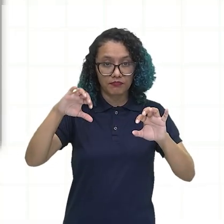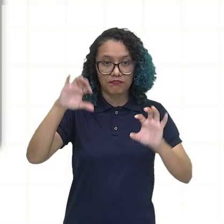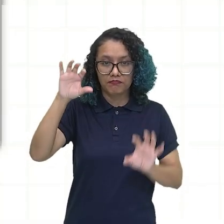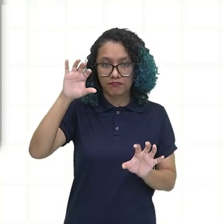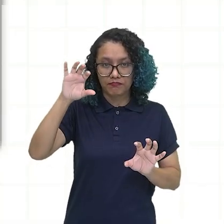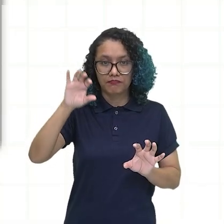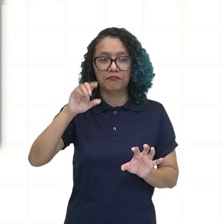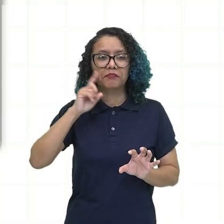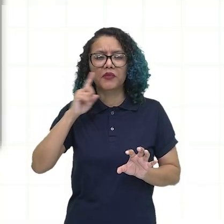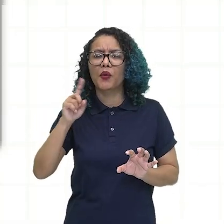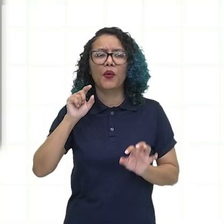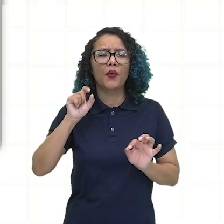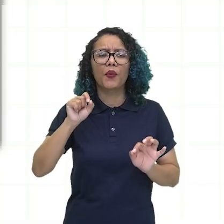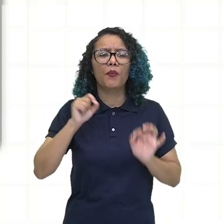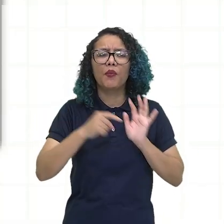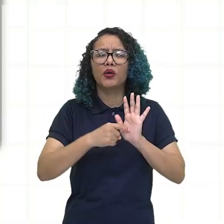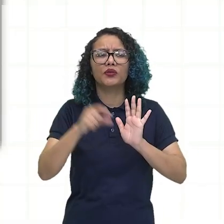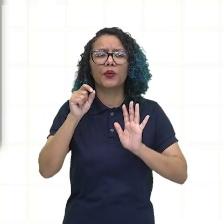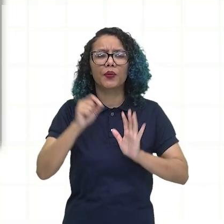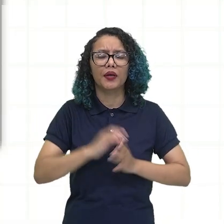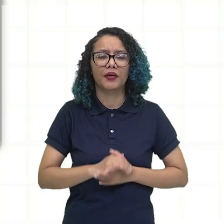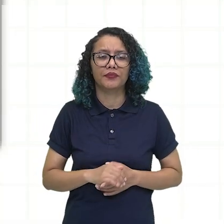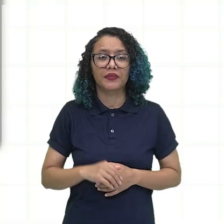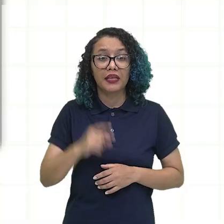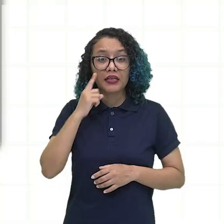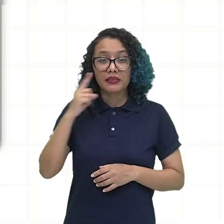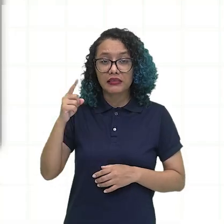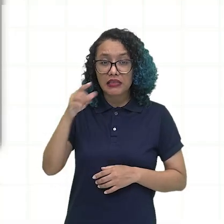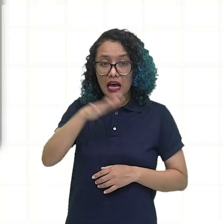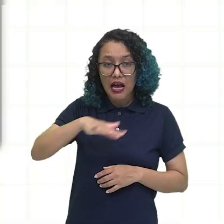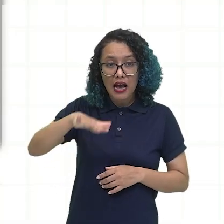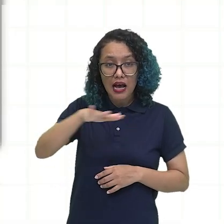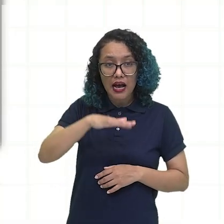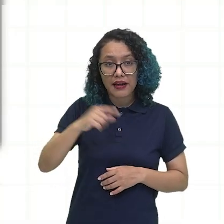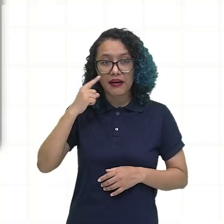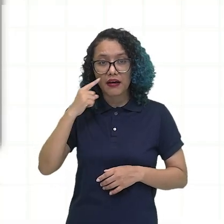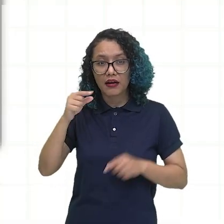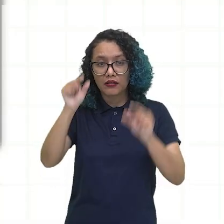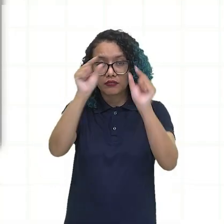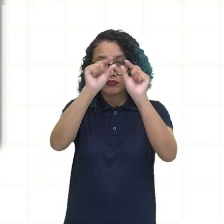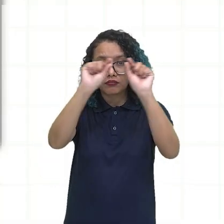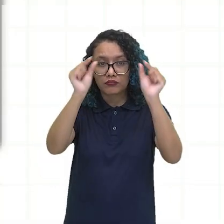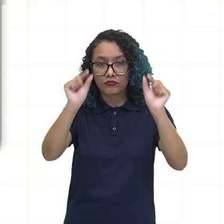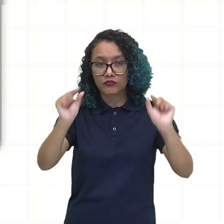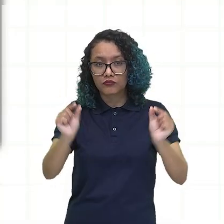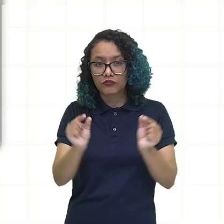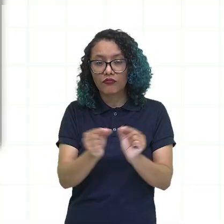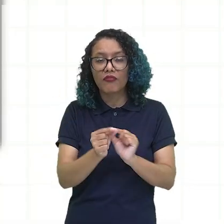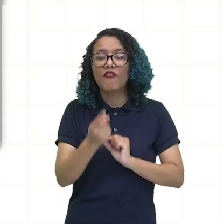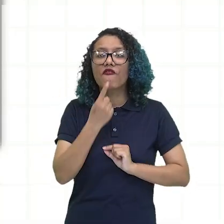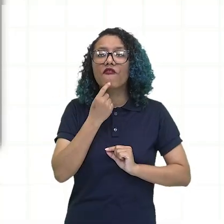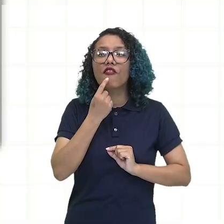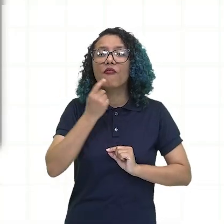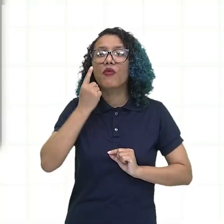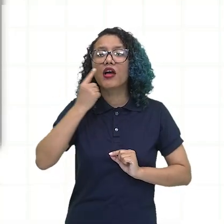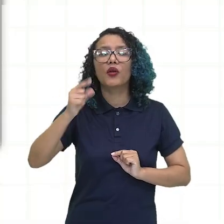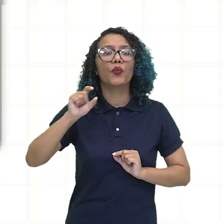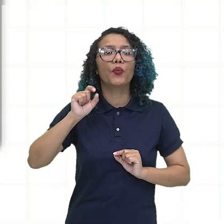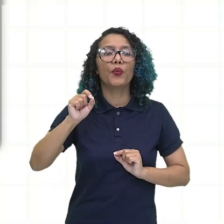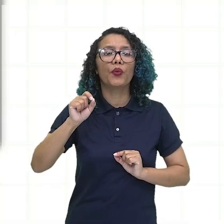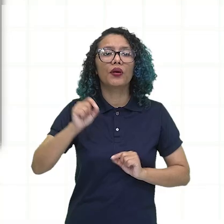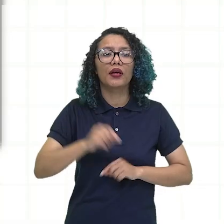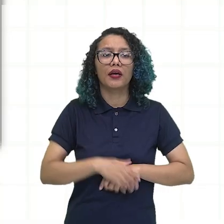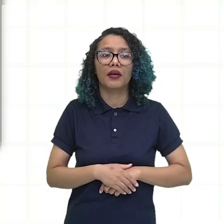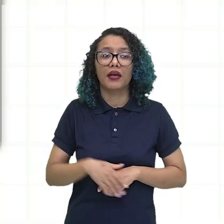está sinalizado? Você observa nessa delimitação aqui em vermelho a formação